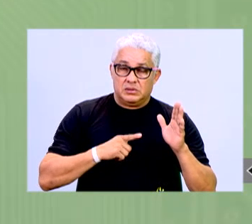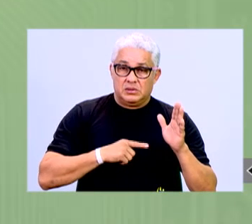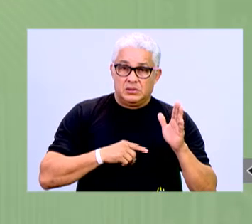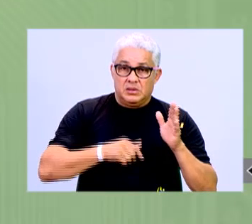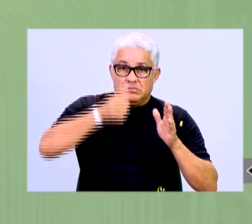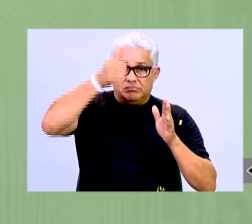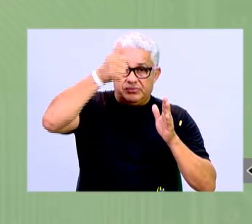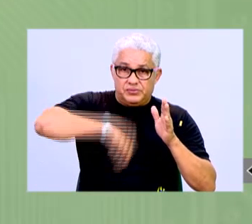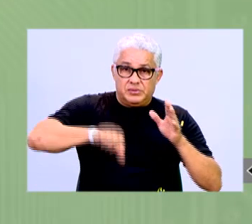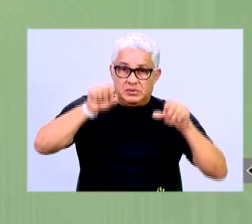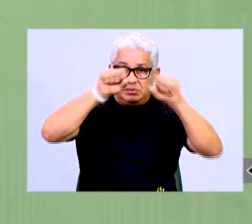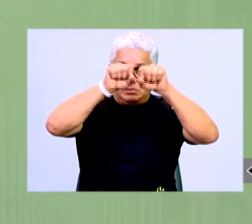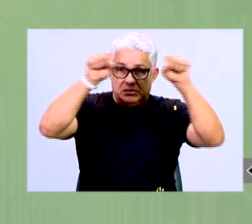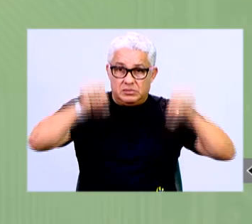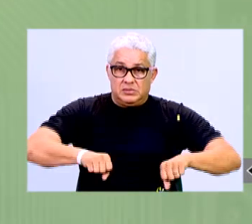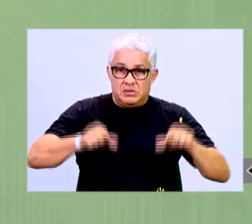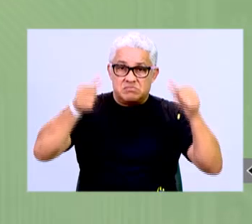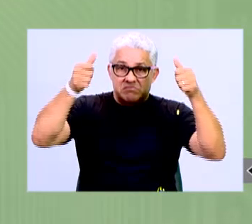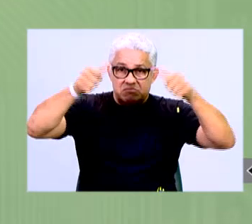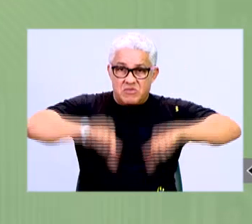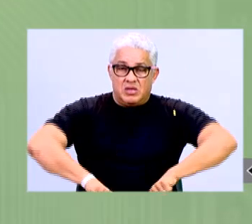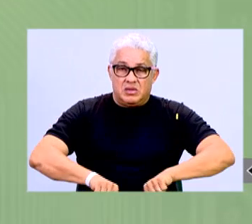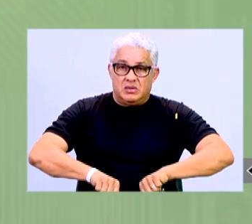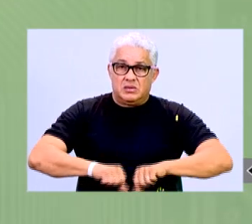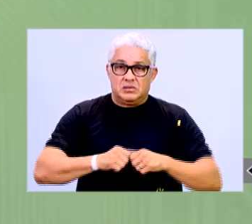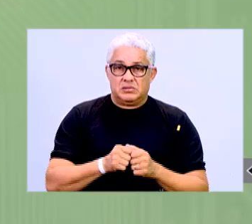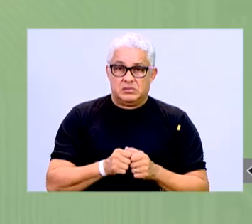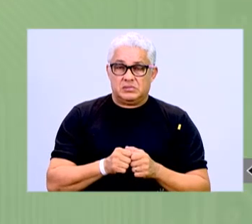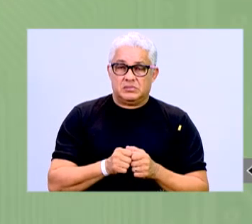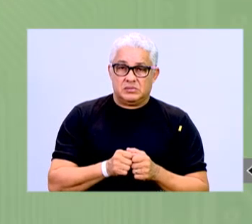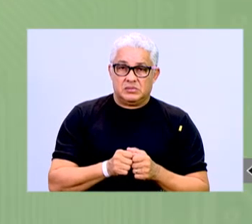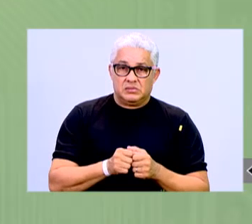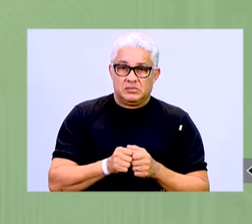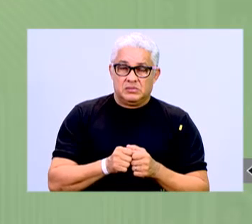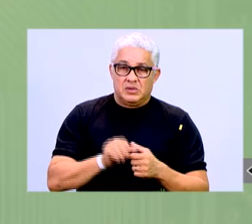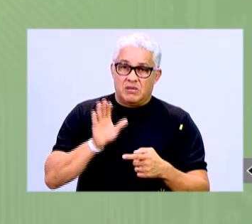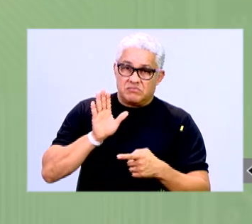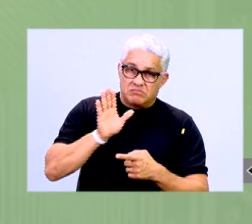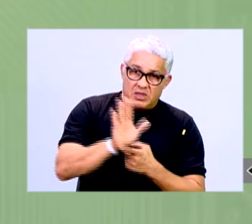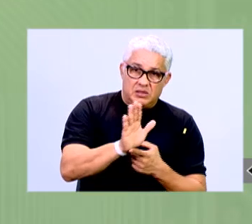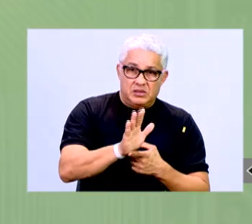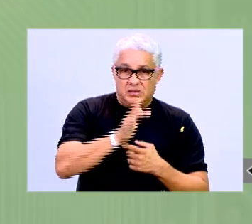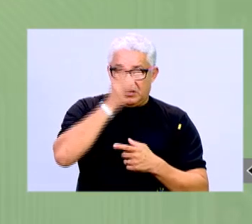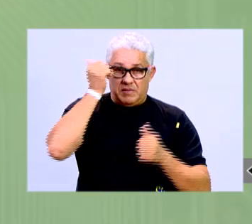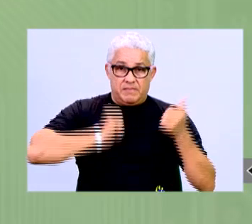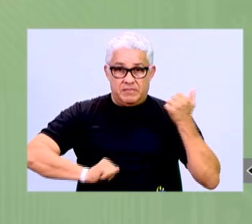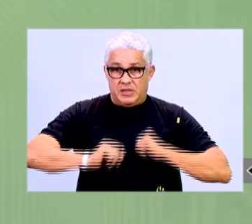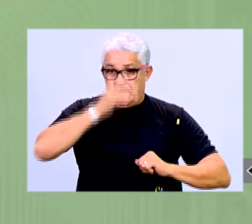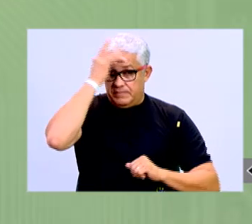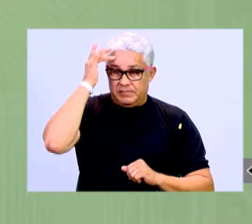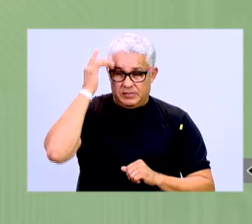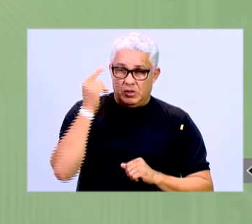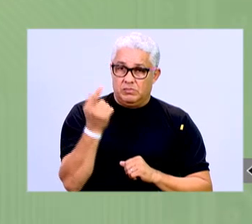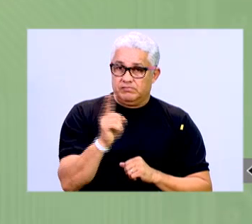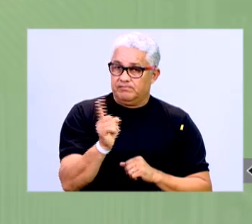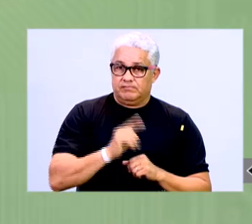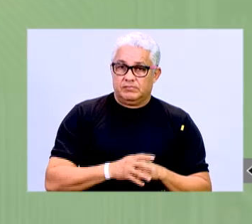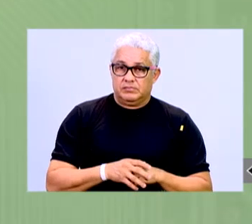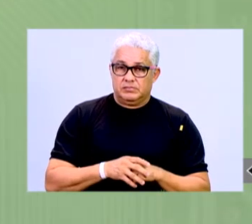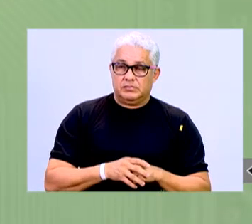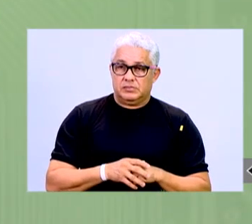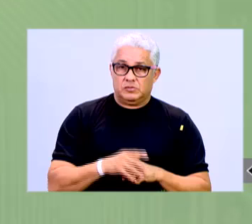deficiência no sistema, isto é, ele não vai atender plenamente as expectativas do usuário. Em